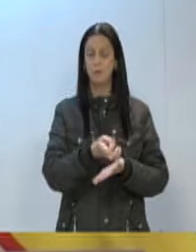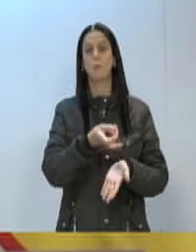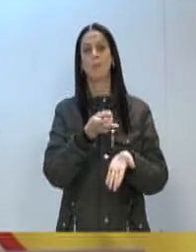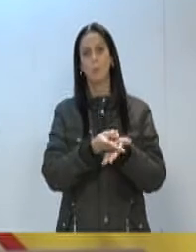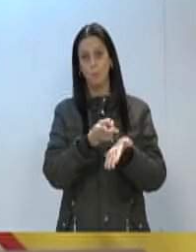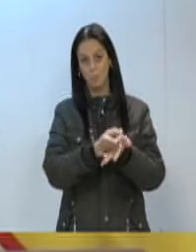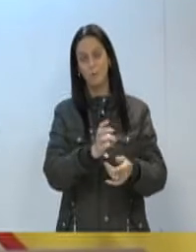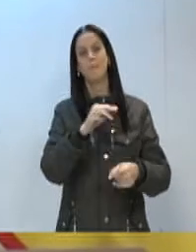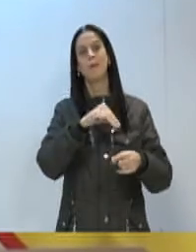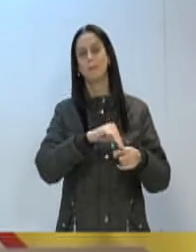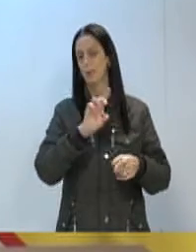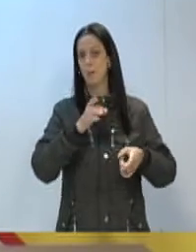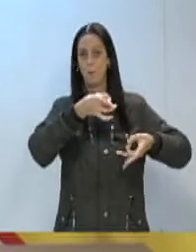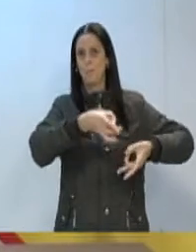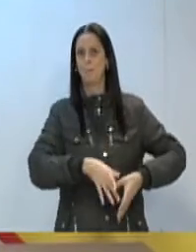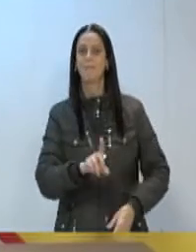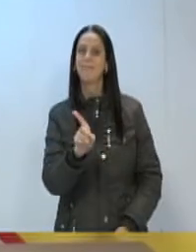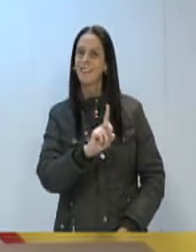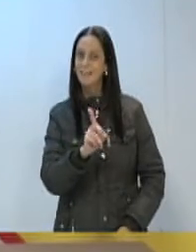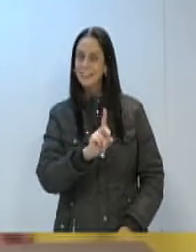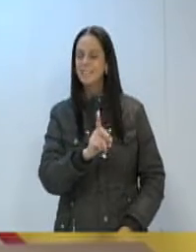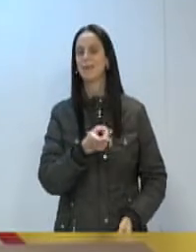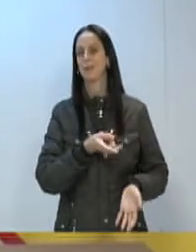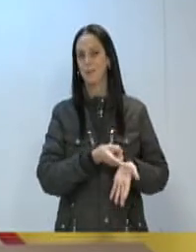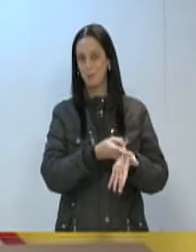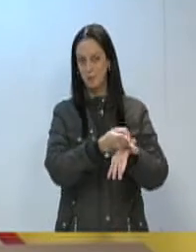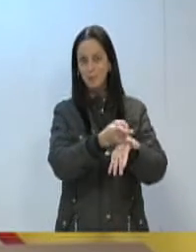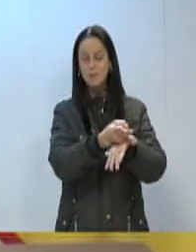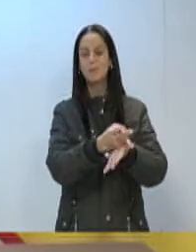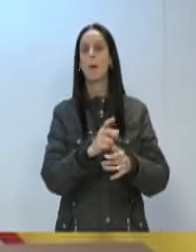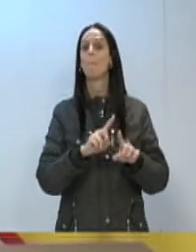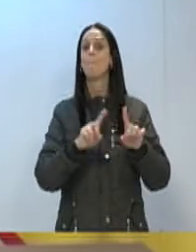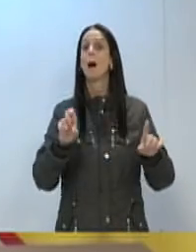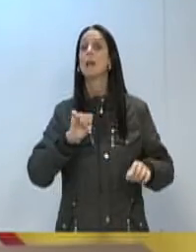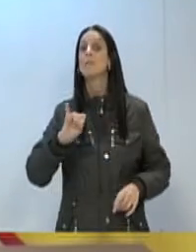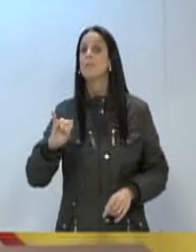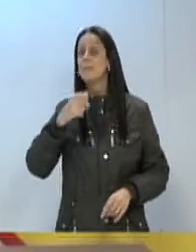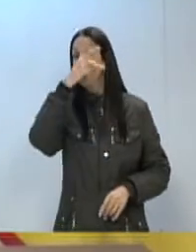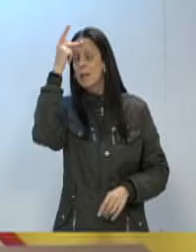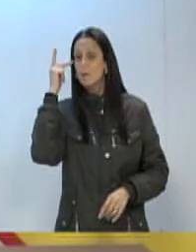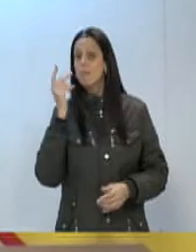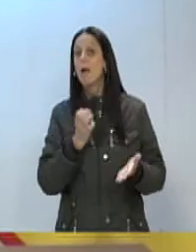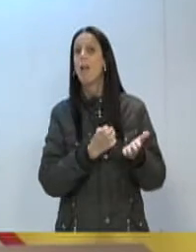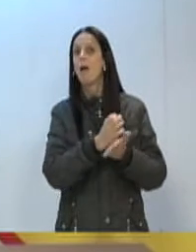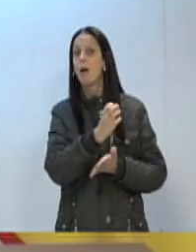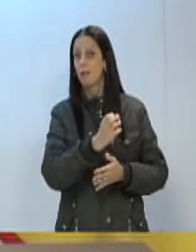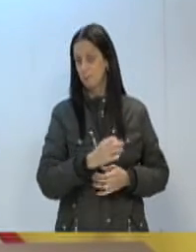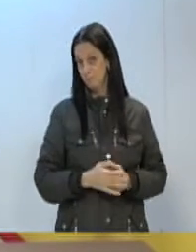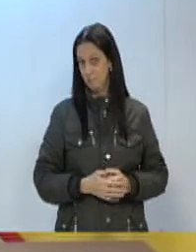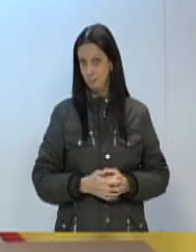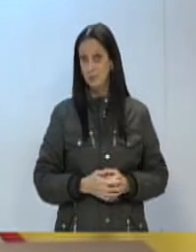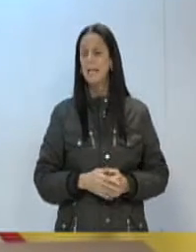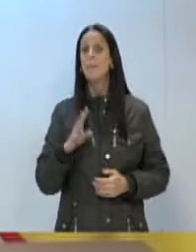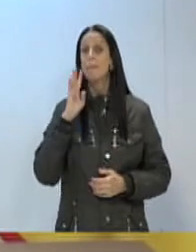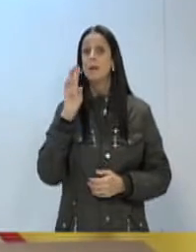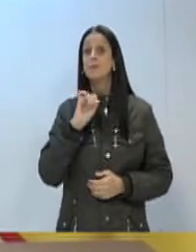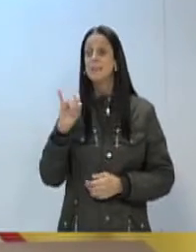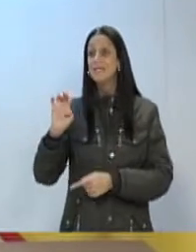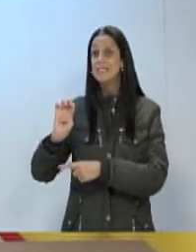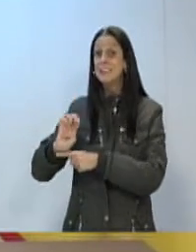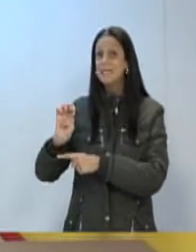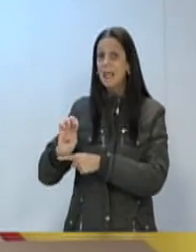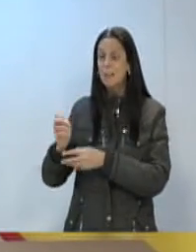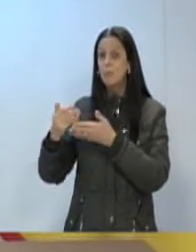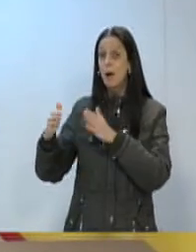obviamente deixar de ser efetivo para ir para o estado mas deixa a lançar um concurso público no estado para ver se muitos efetivos aqui do município